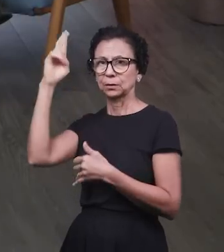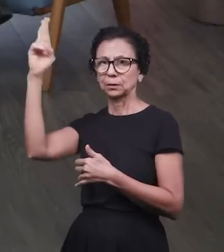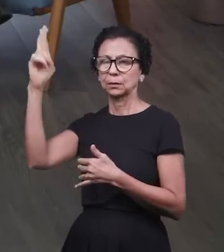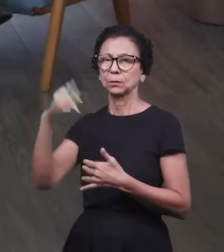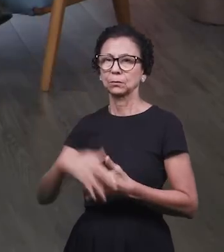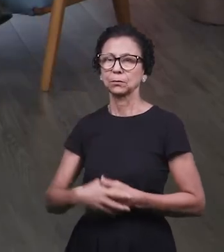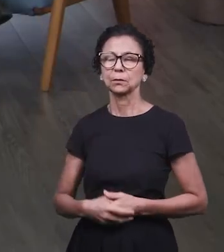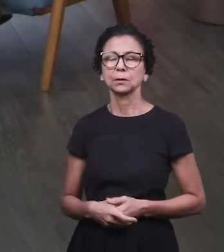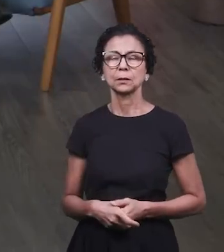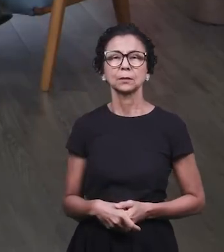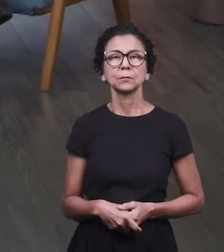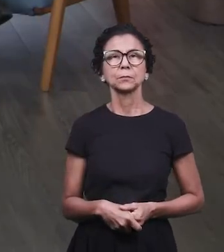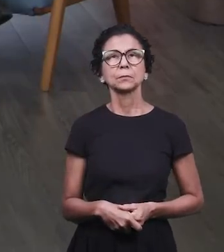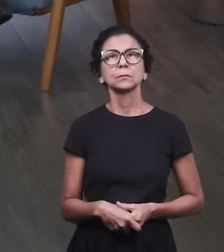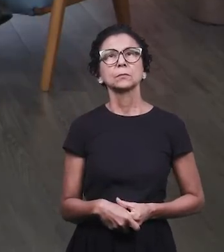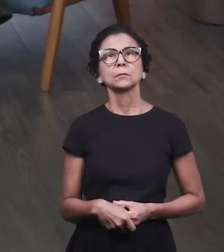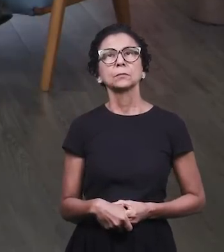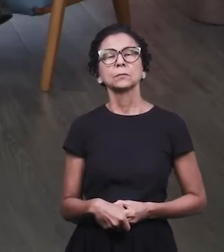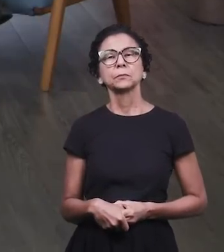que é bastante